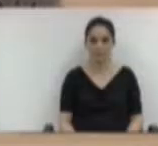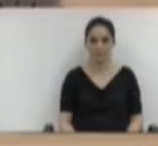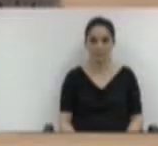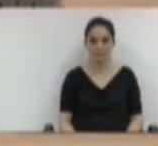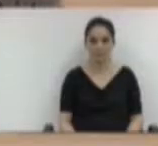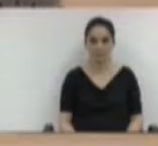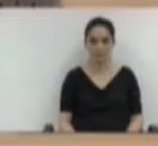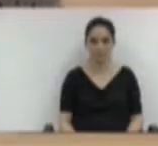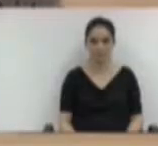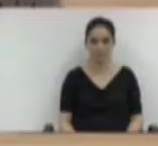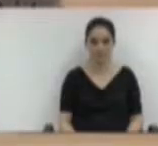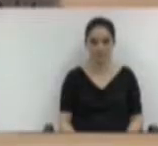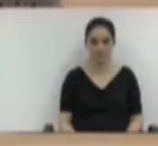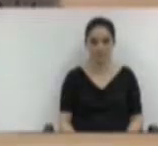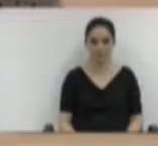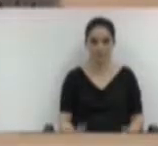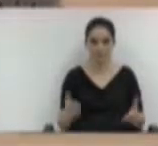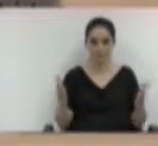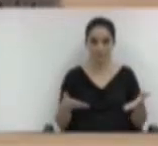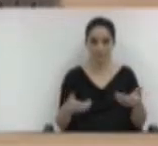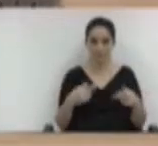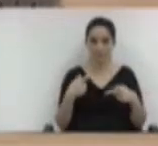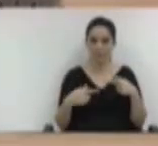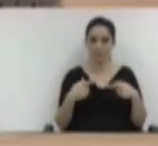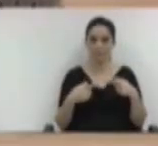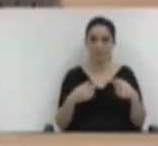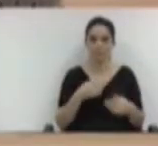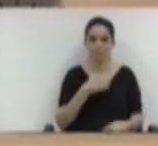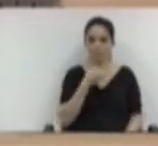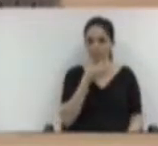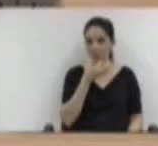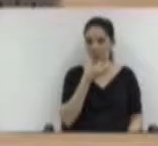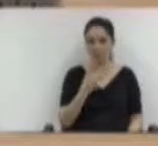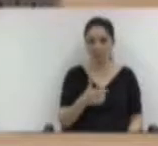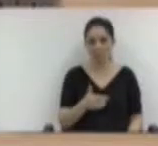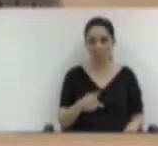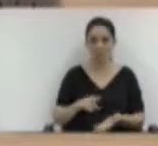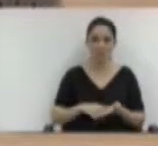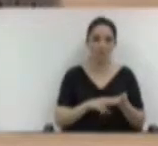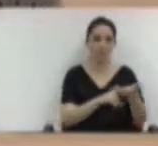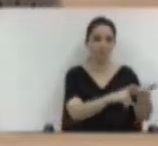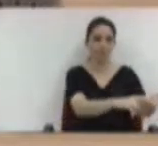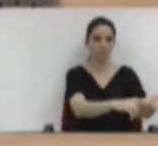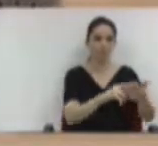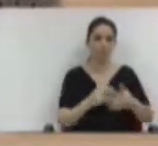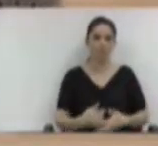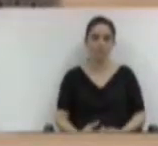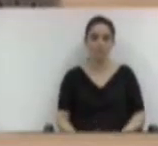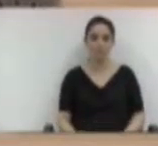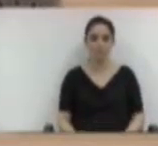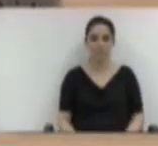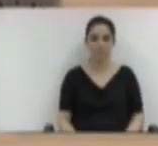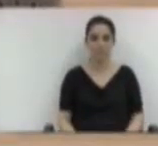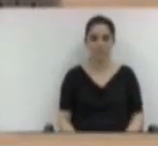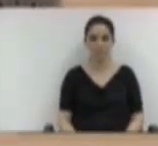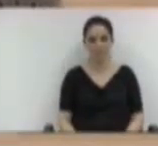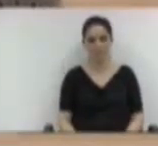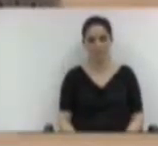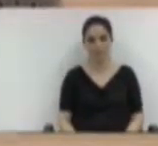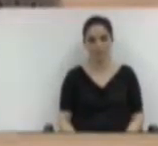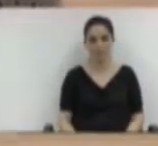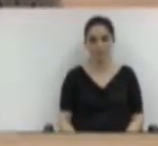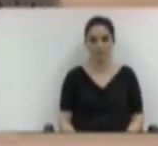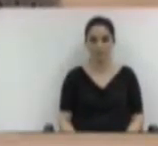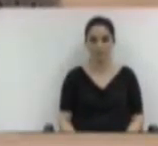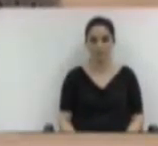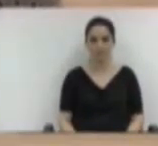Requerimento 895 em discussão. Não havendo quem queira, encaminhe-se ao Poder Executivo.